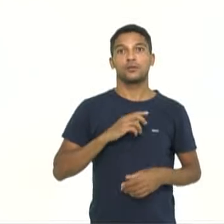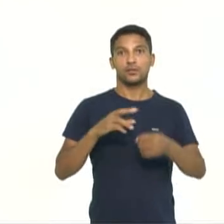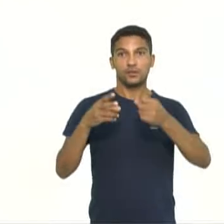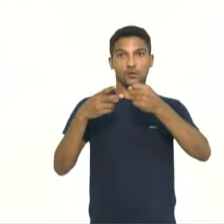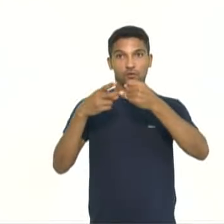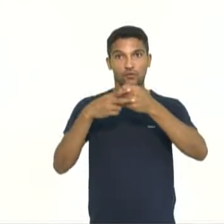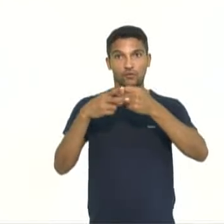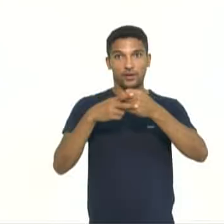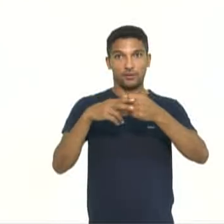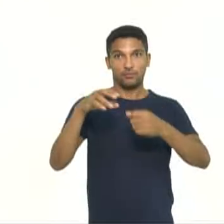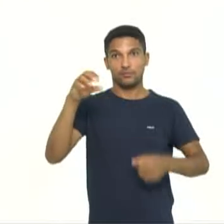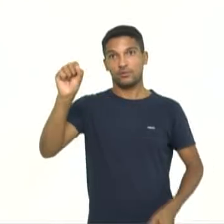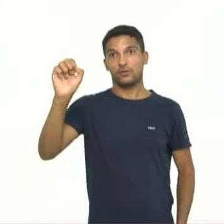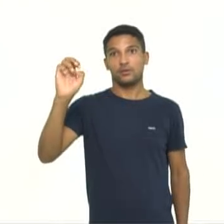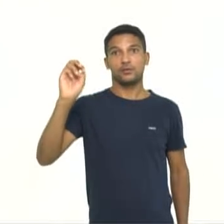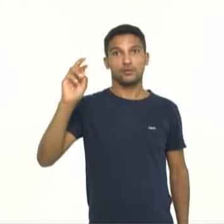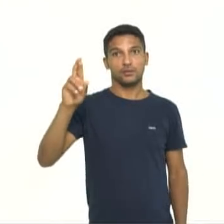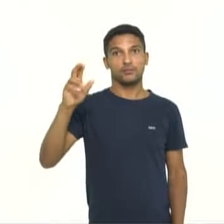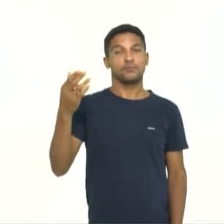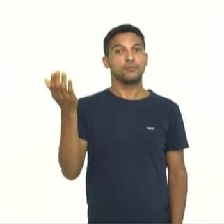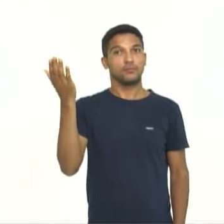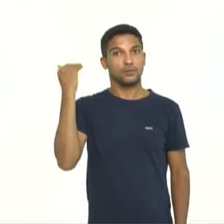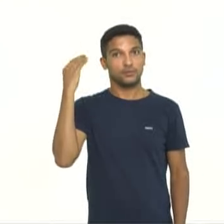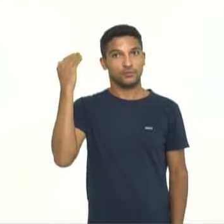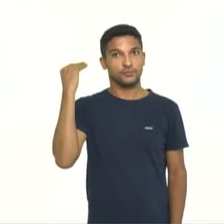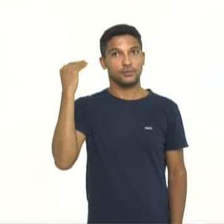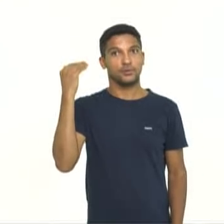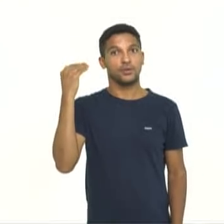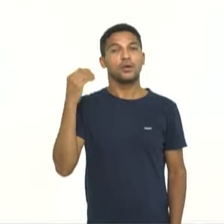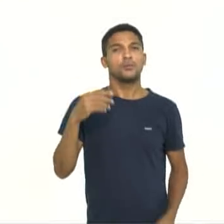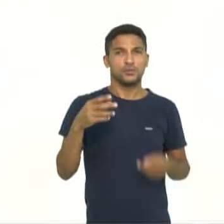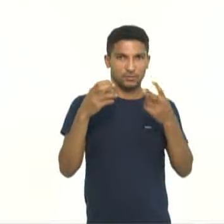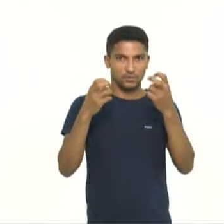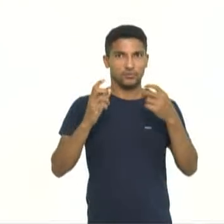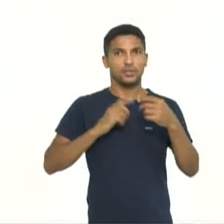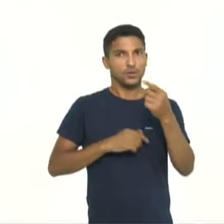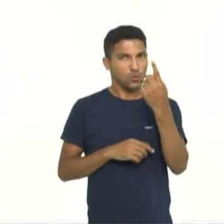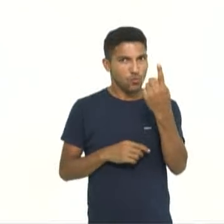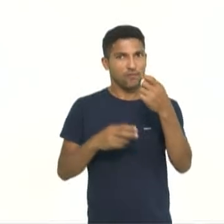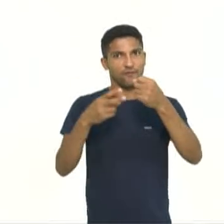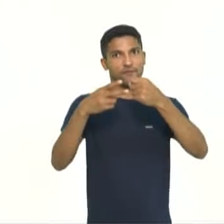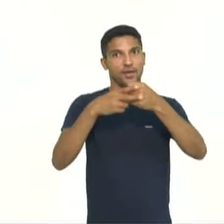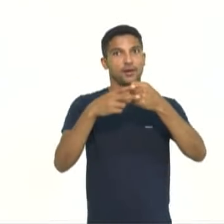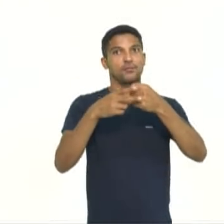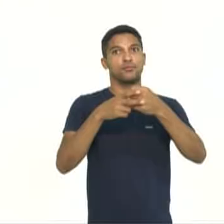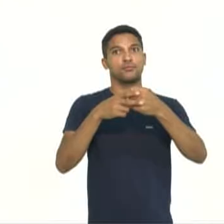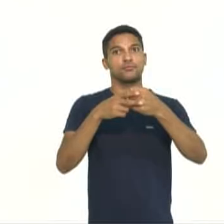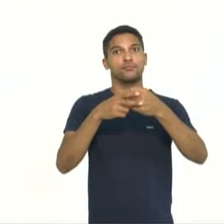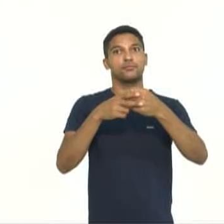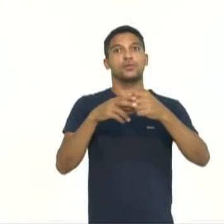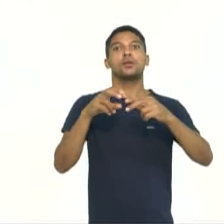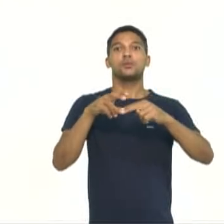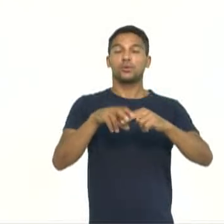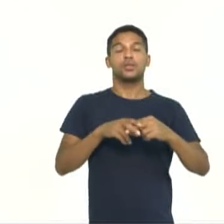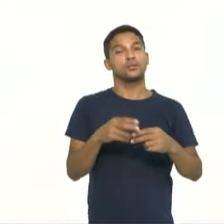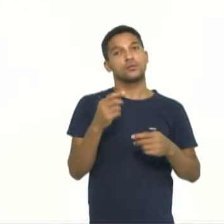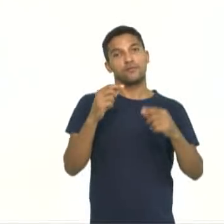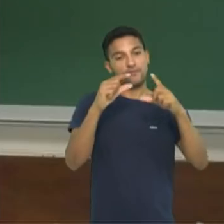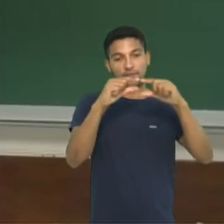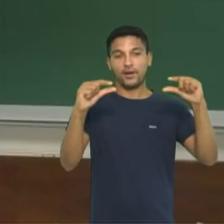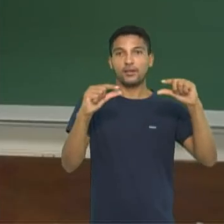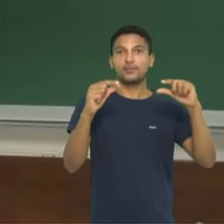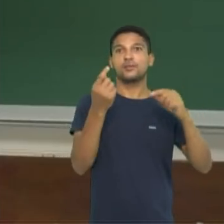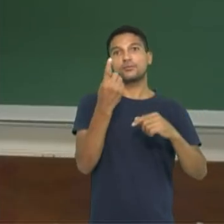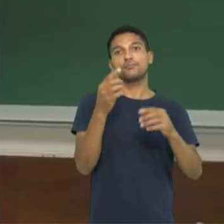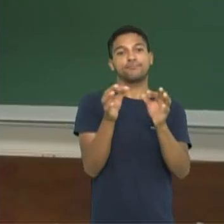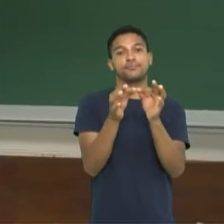no passado, portanto, só temos um verbo nessa frase, né? Se só temos um verbo, só temos uma oração, portanto,